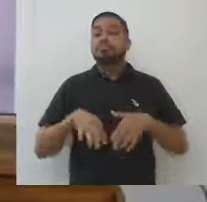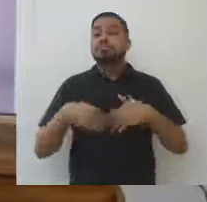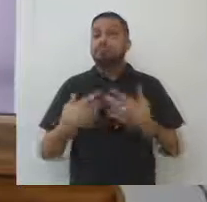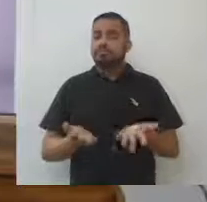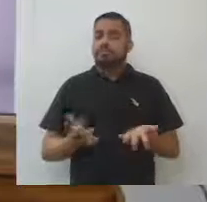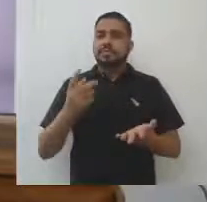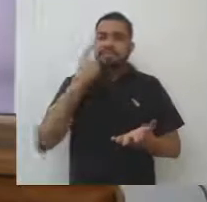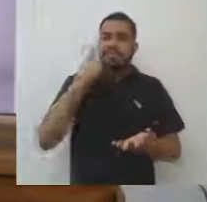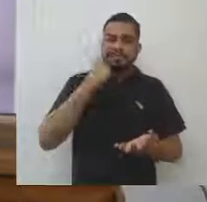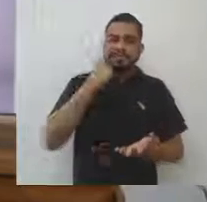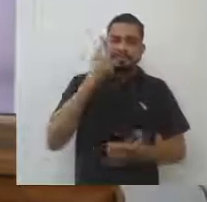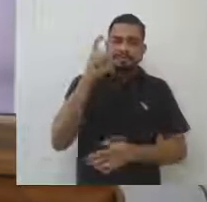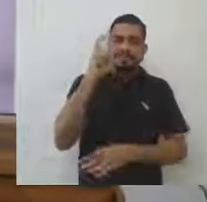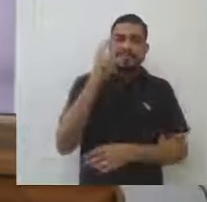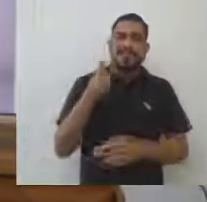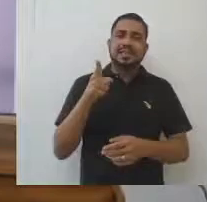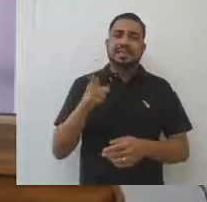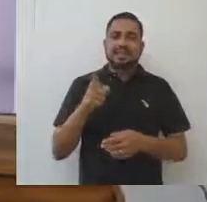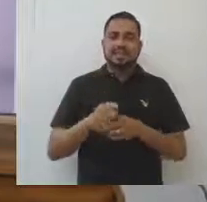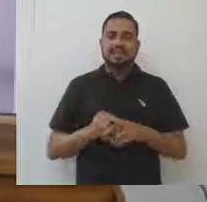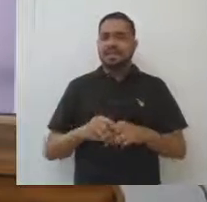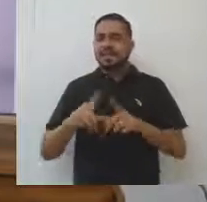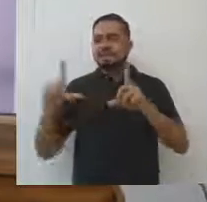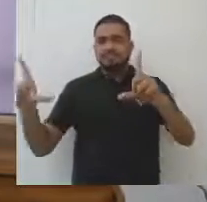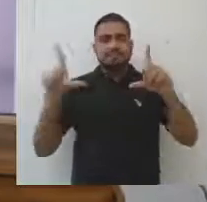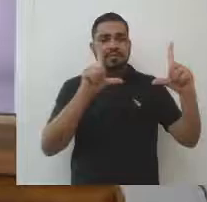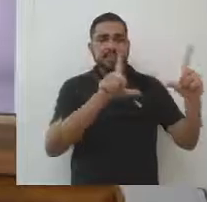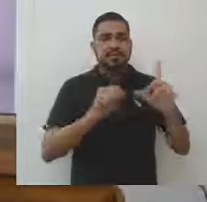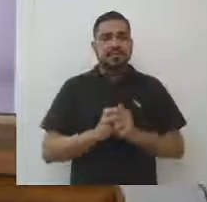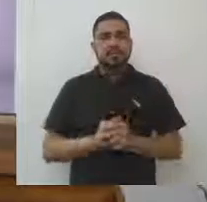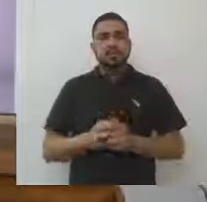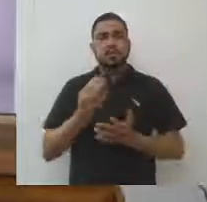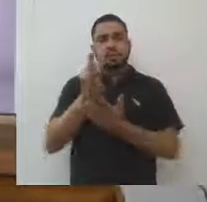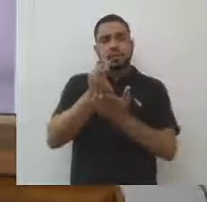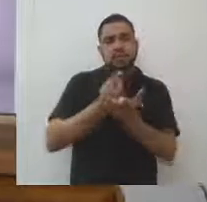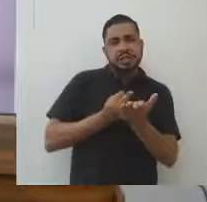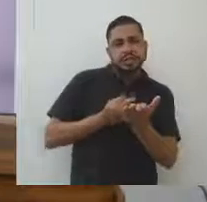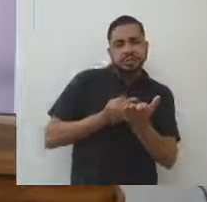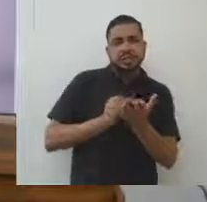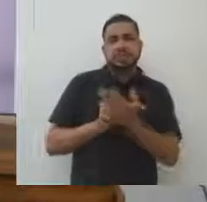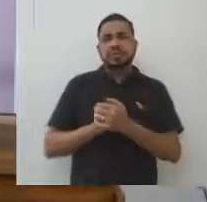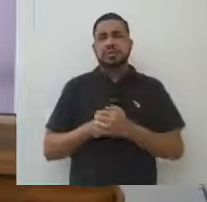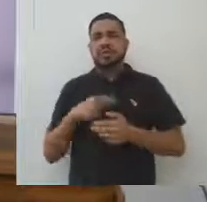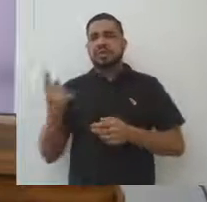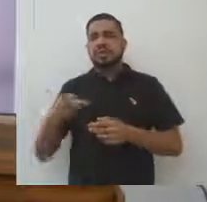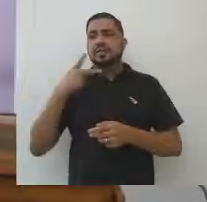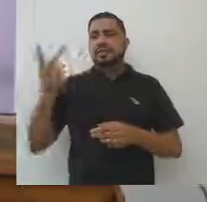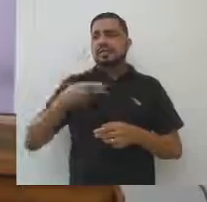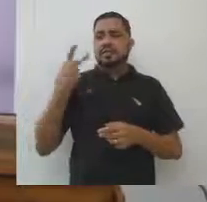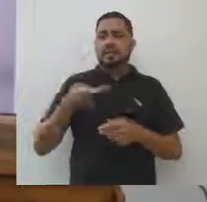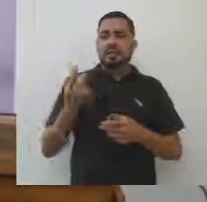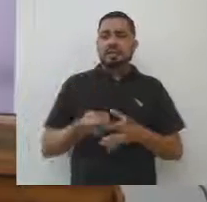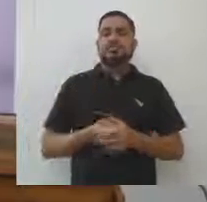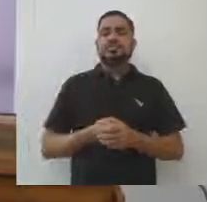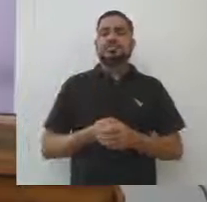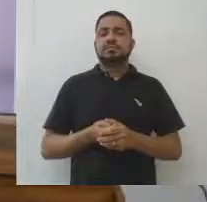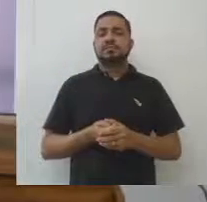Então, vê que interessante essa figura, essa imagem. O texto imagético, ele diz